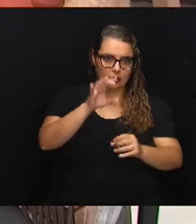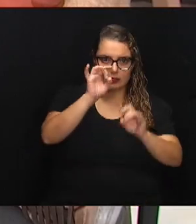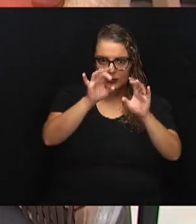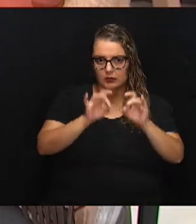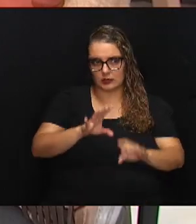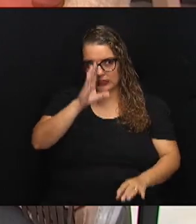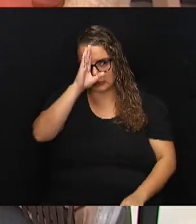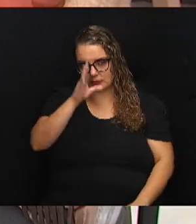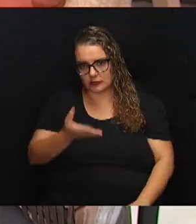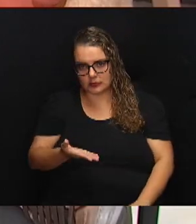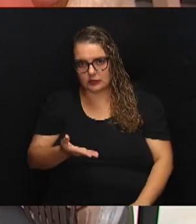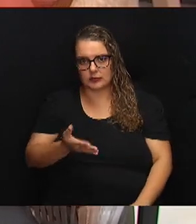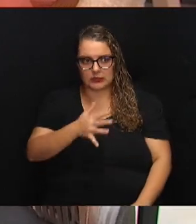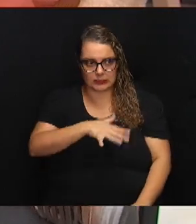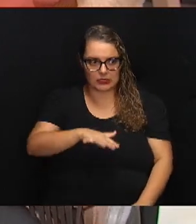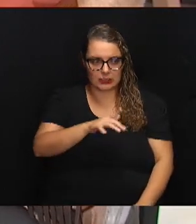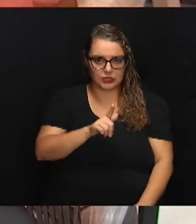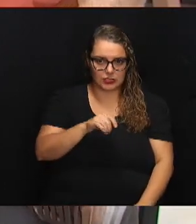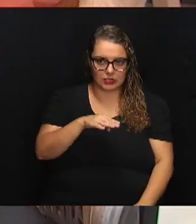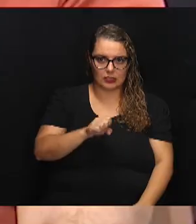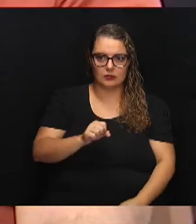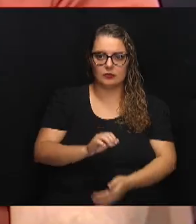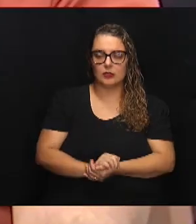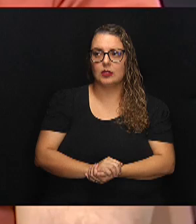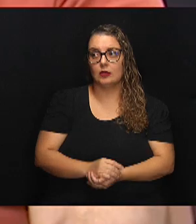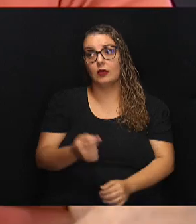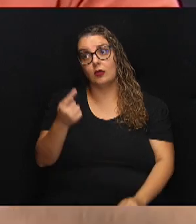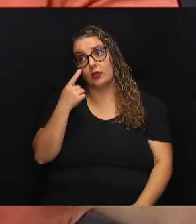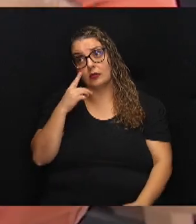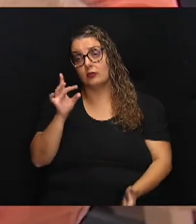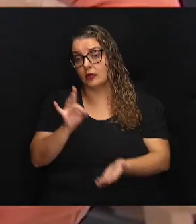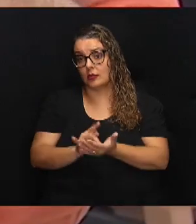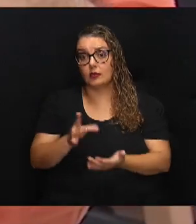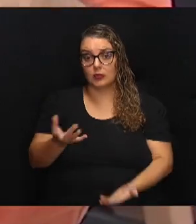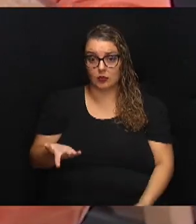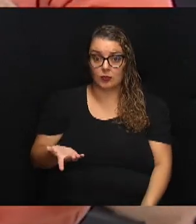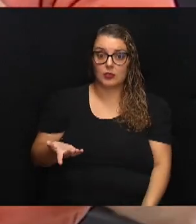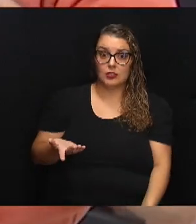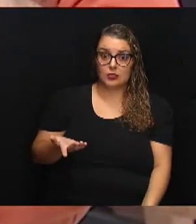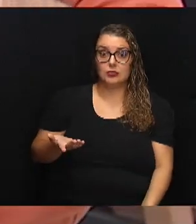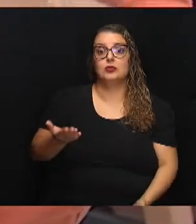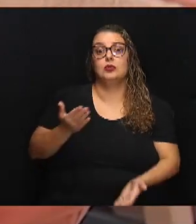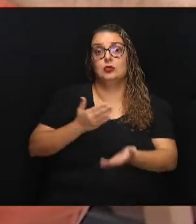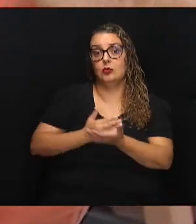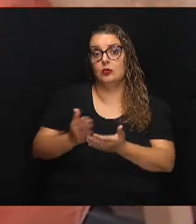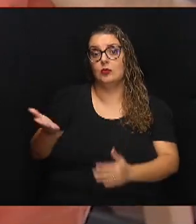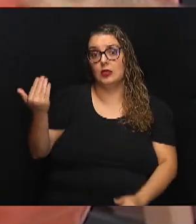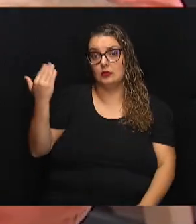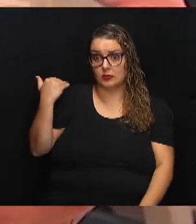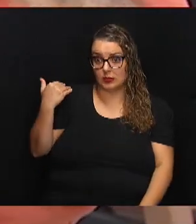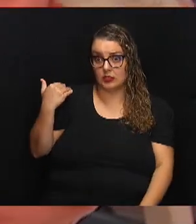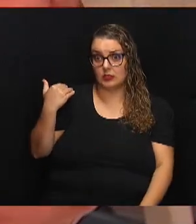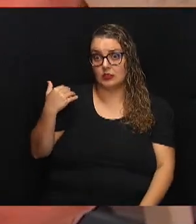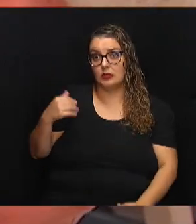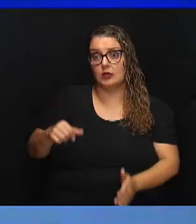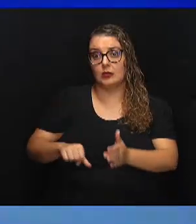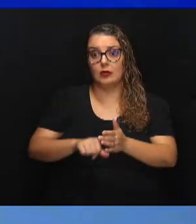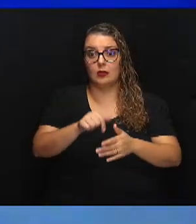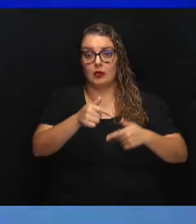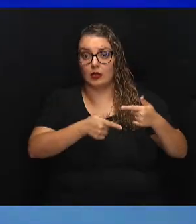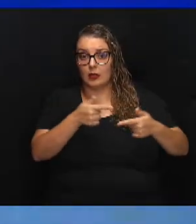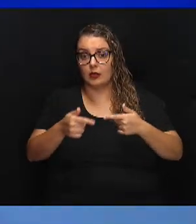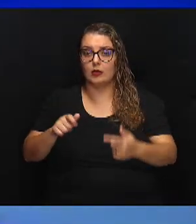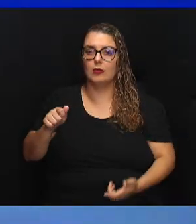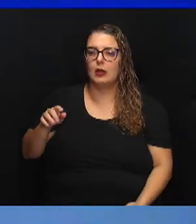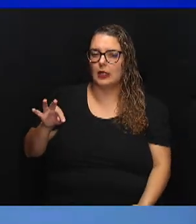principal dessa área de games? Olha, realmente, a gente inicia lá com a primeira geração, o